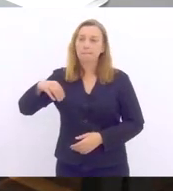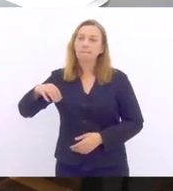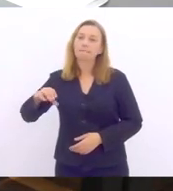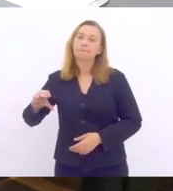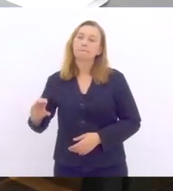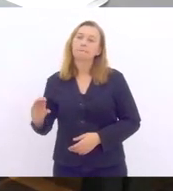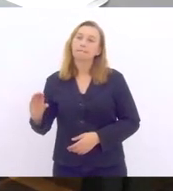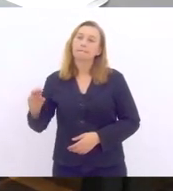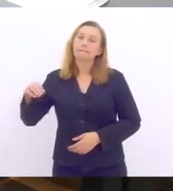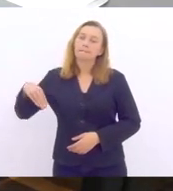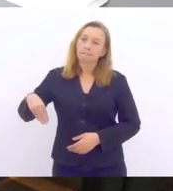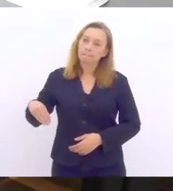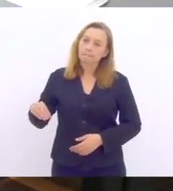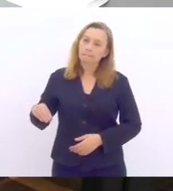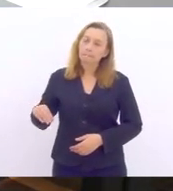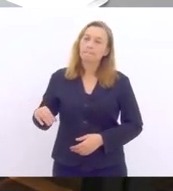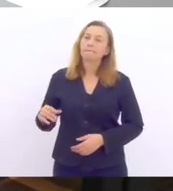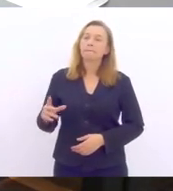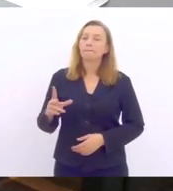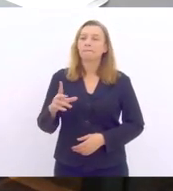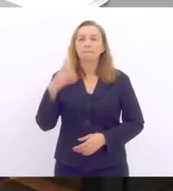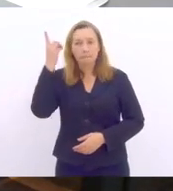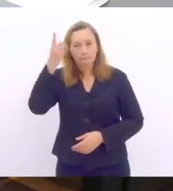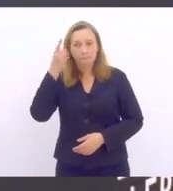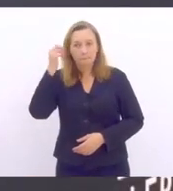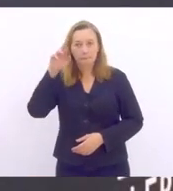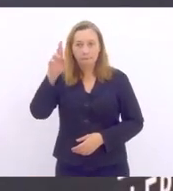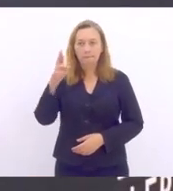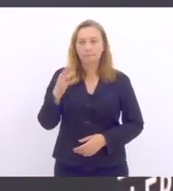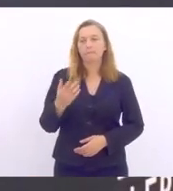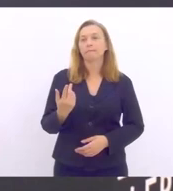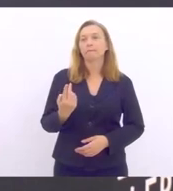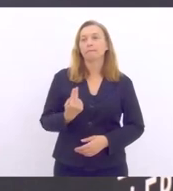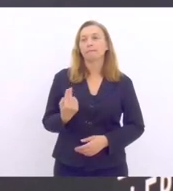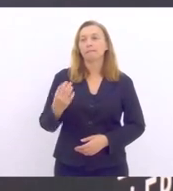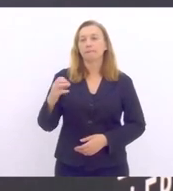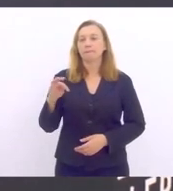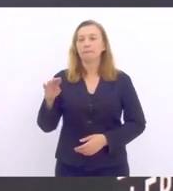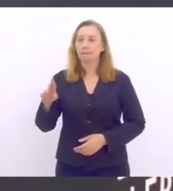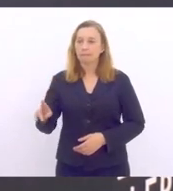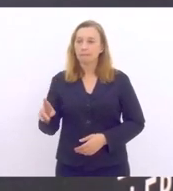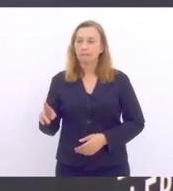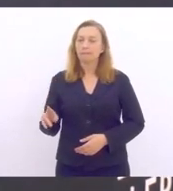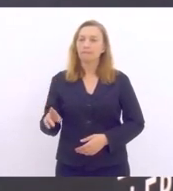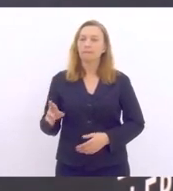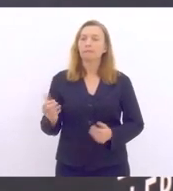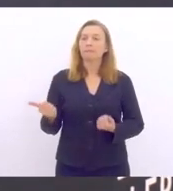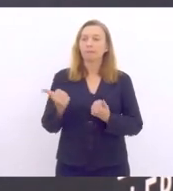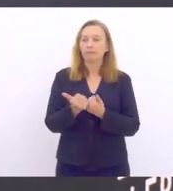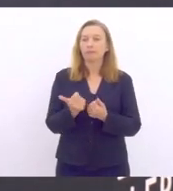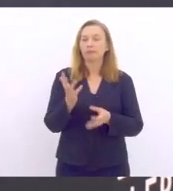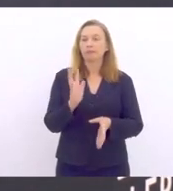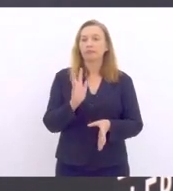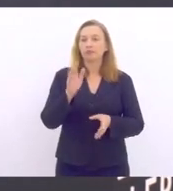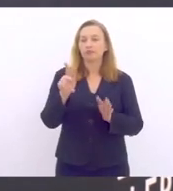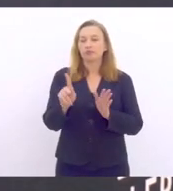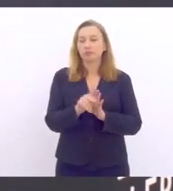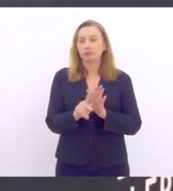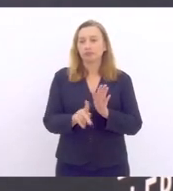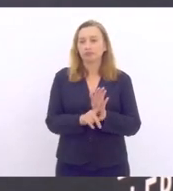Coelho, eu particularmente, em nome da ANATORG, nós apoiamos esse projeto de lei.